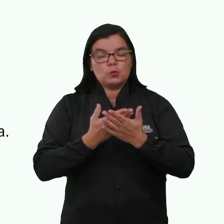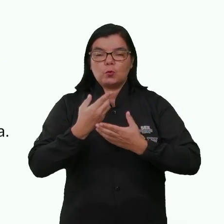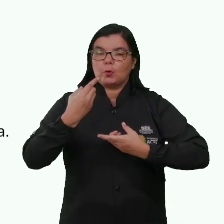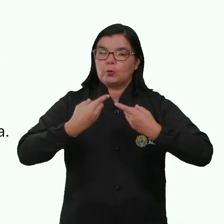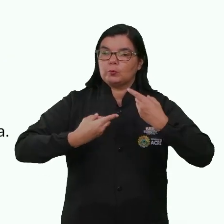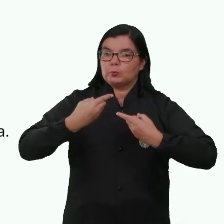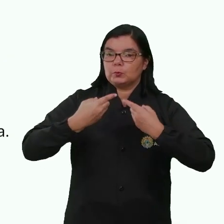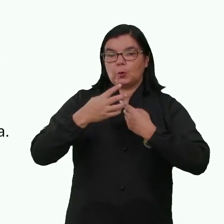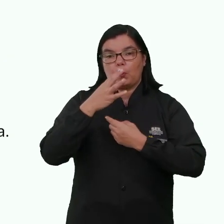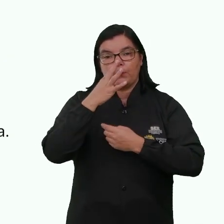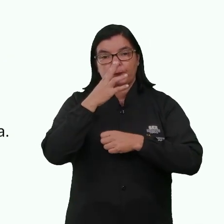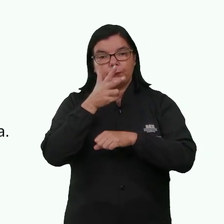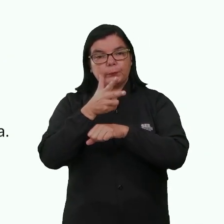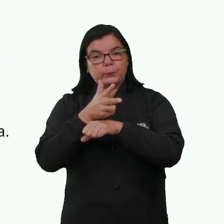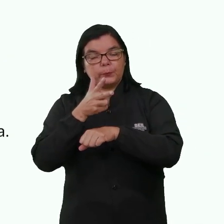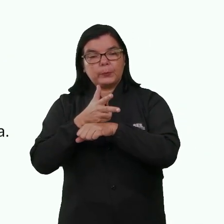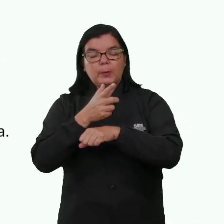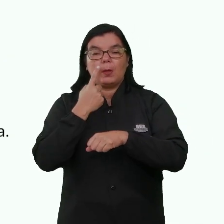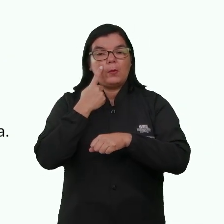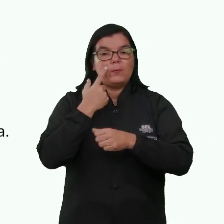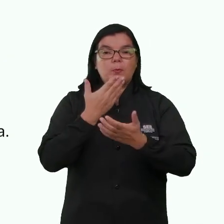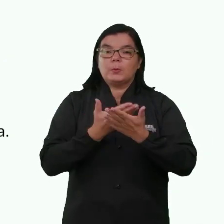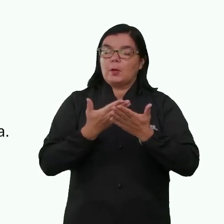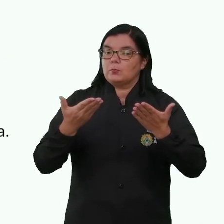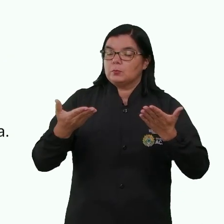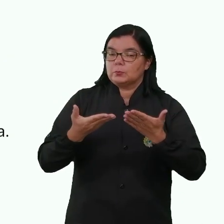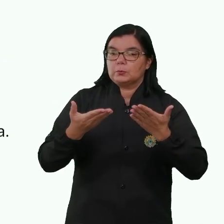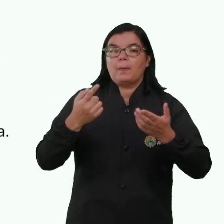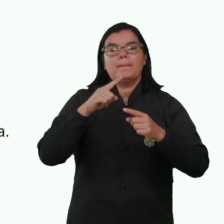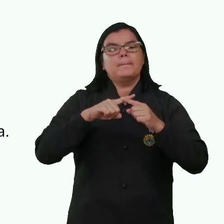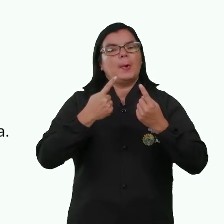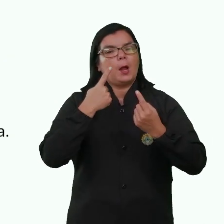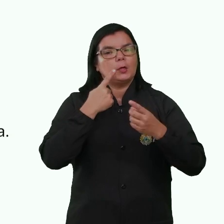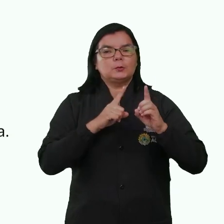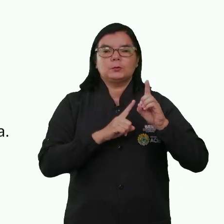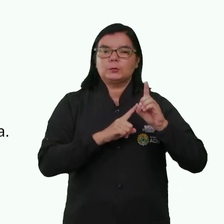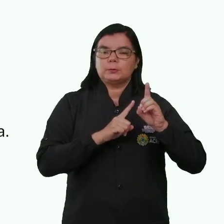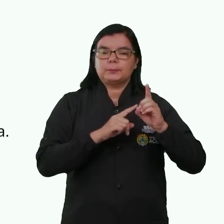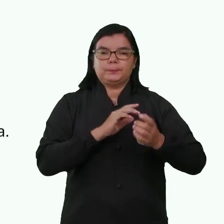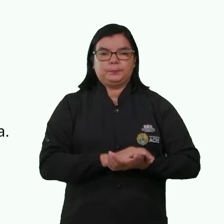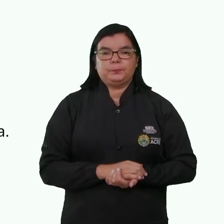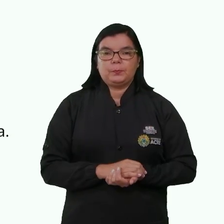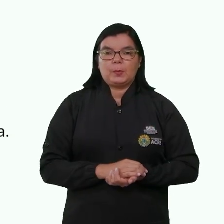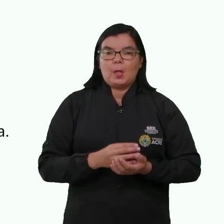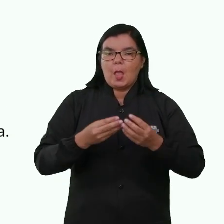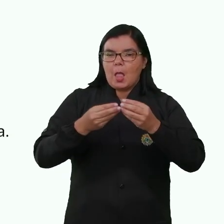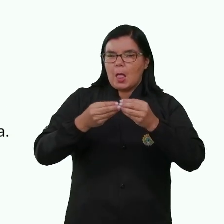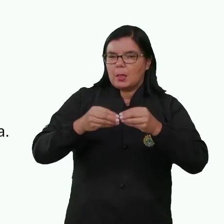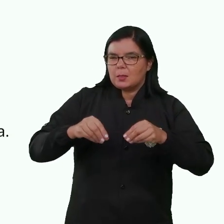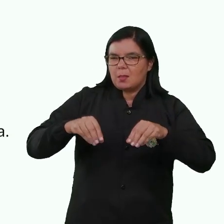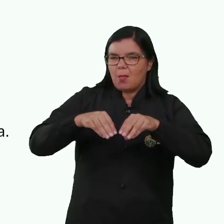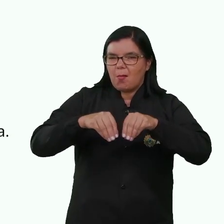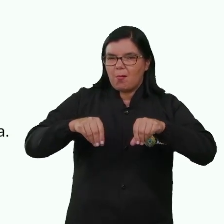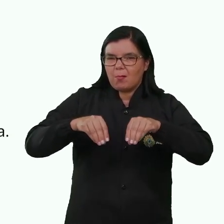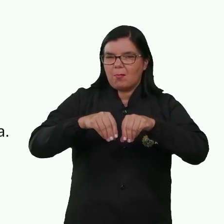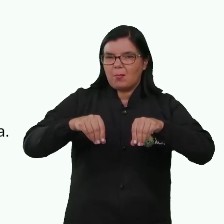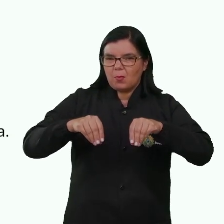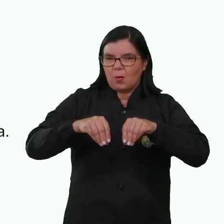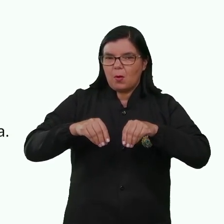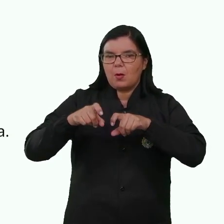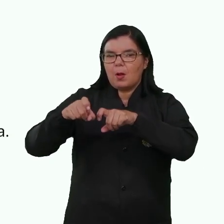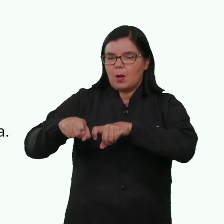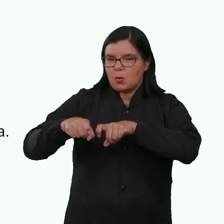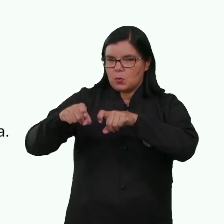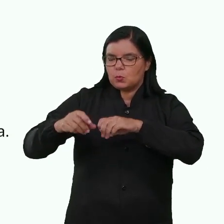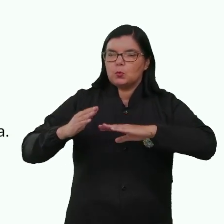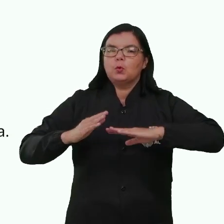discutiu, assistiu no vídeo e viu durante a aula de hoje. Mas vamos ler aqui a alternativa D. Eles representam a degradação do